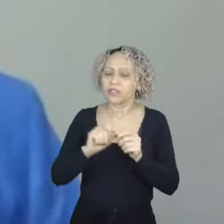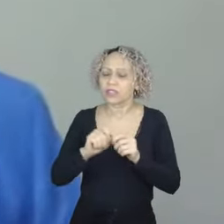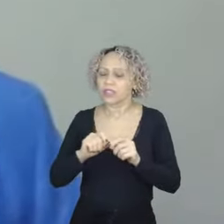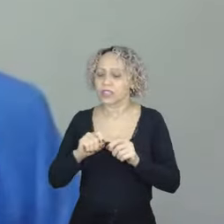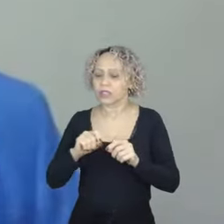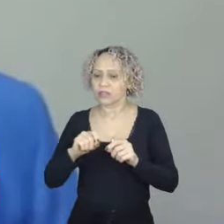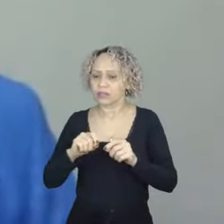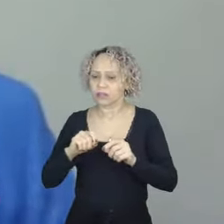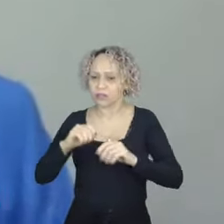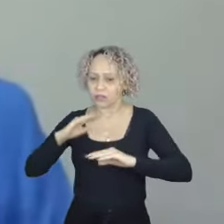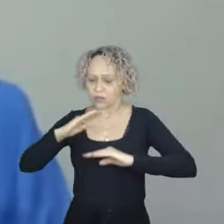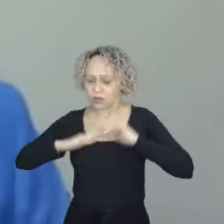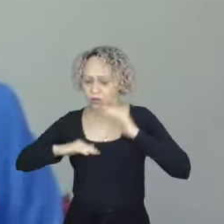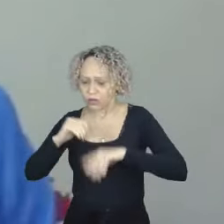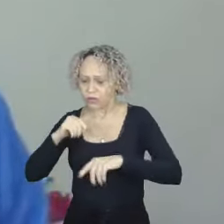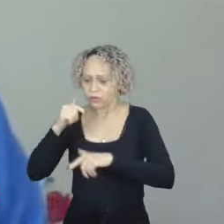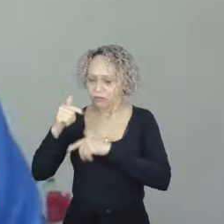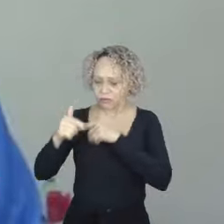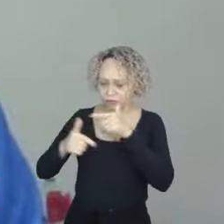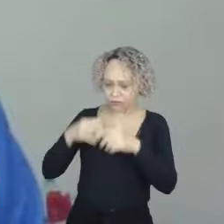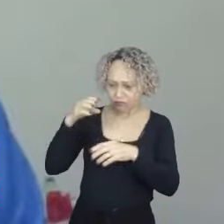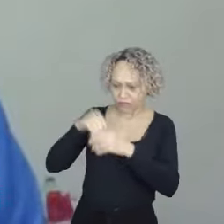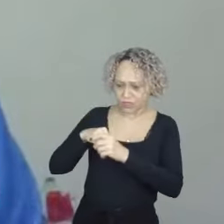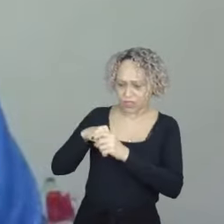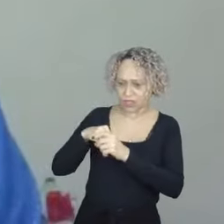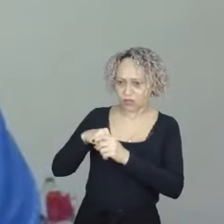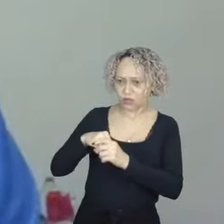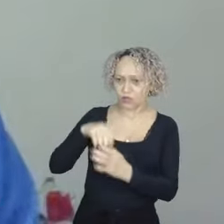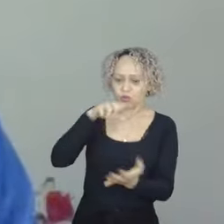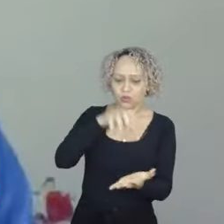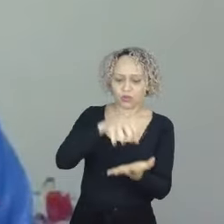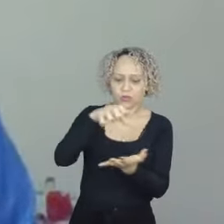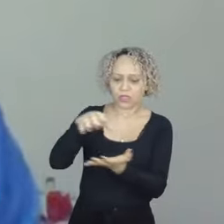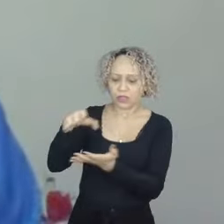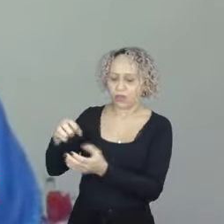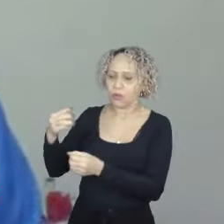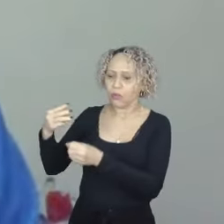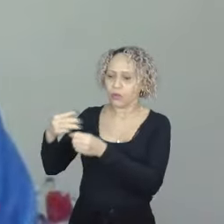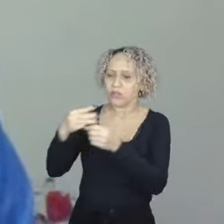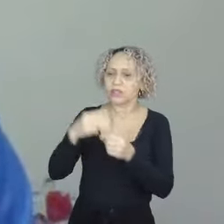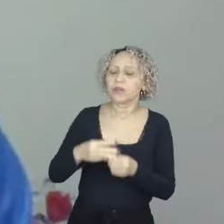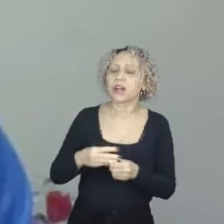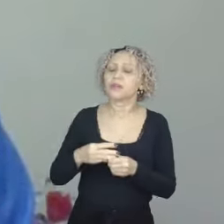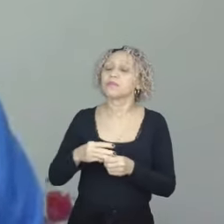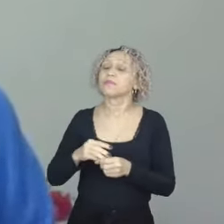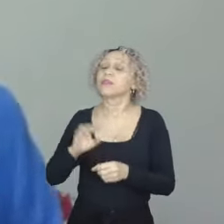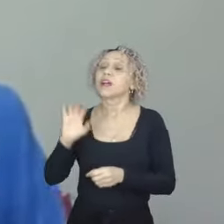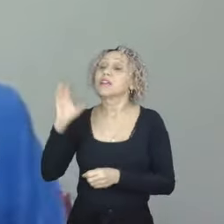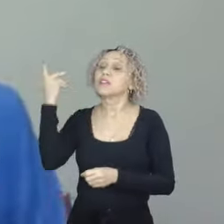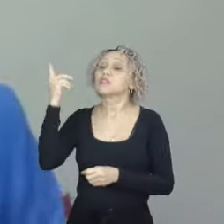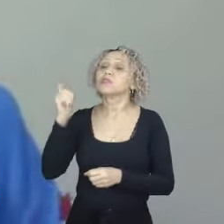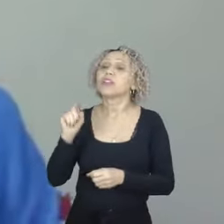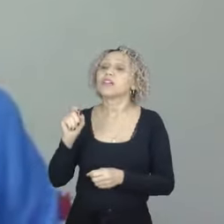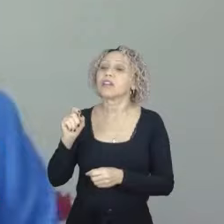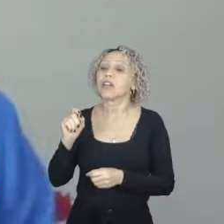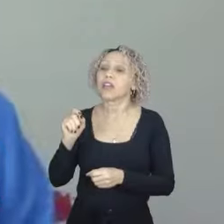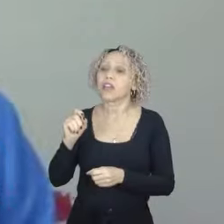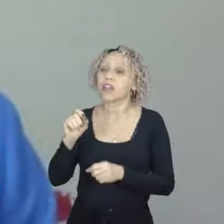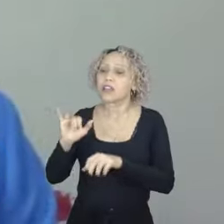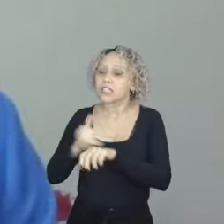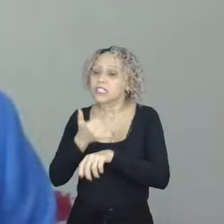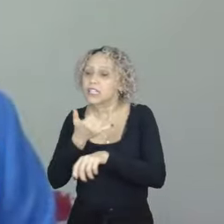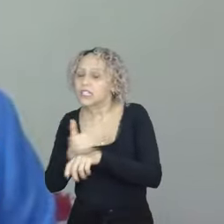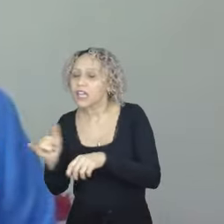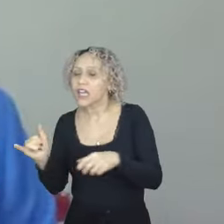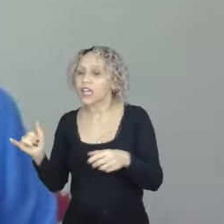ações no partido, né, nos diretórios municipais, para definir tática e de aliança, para